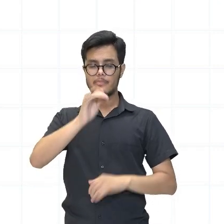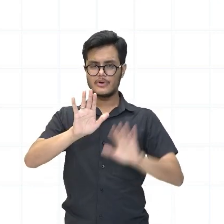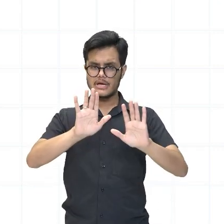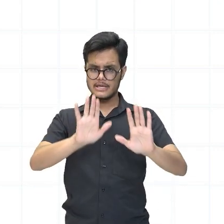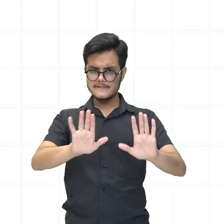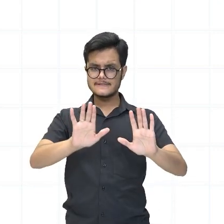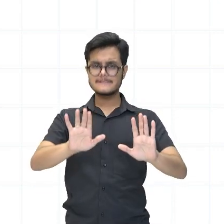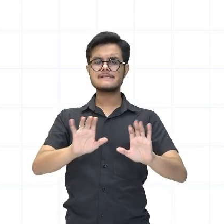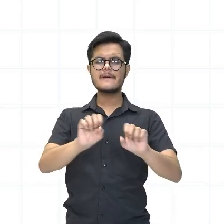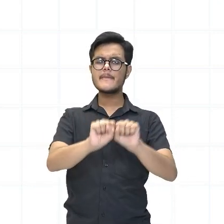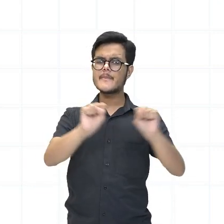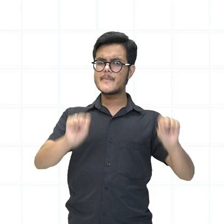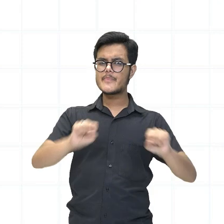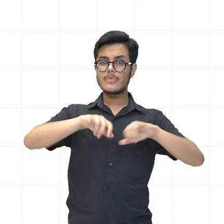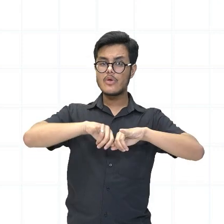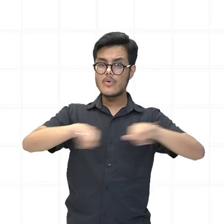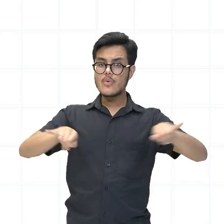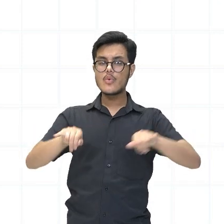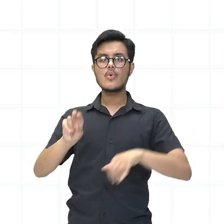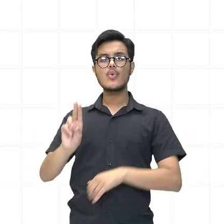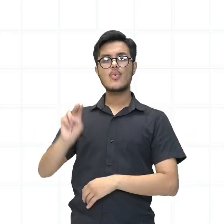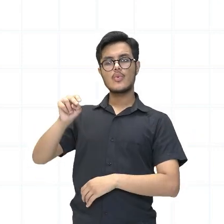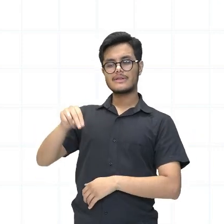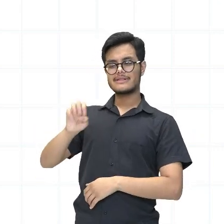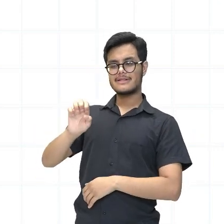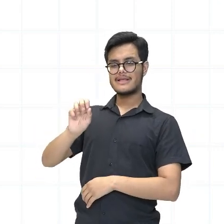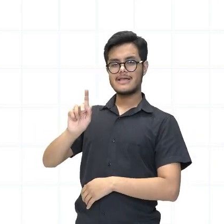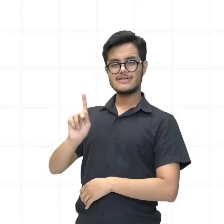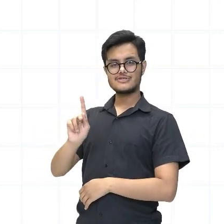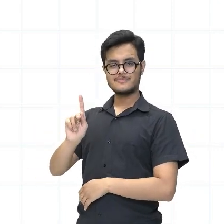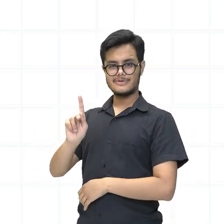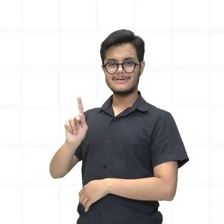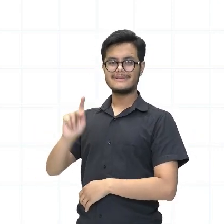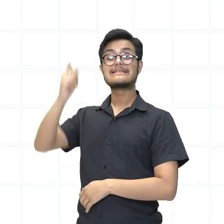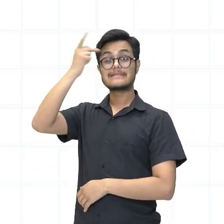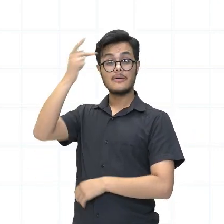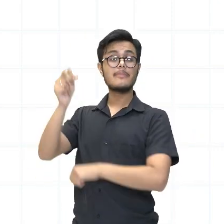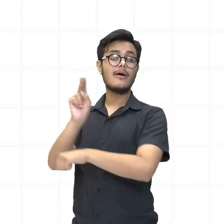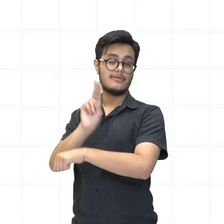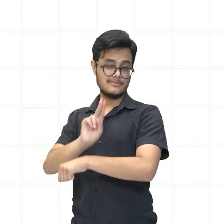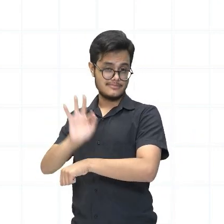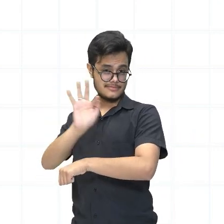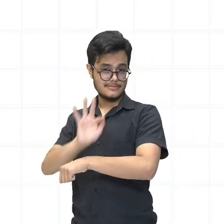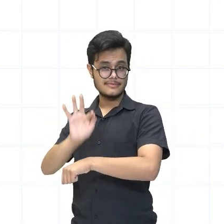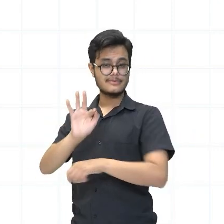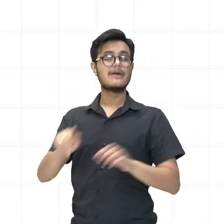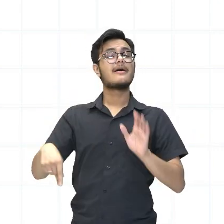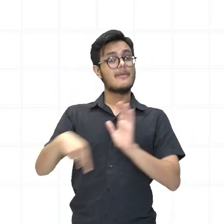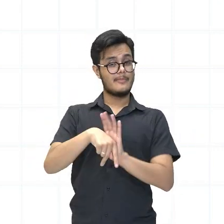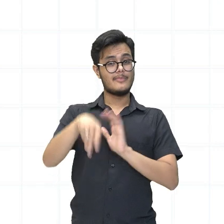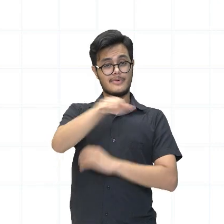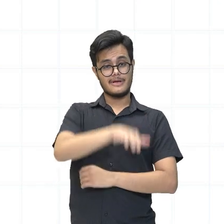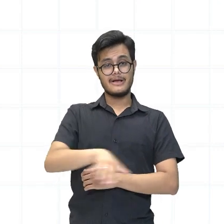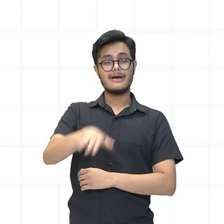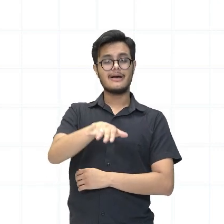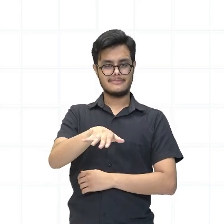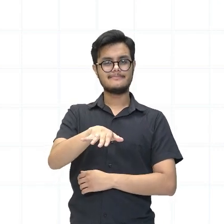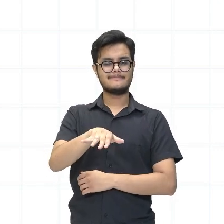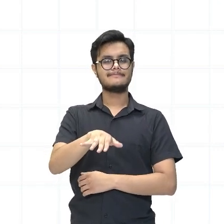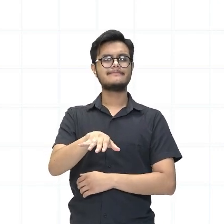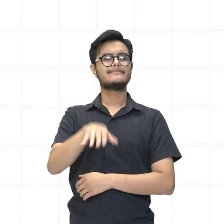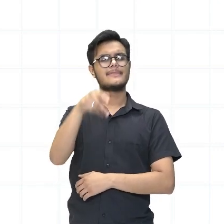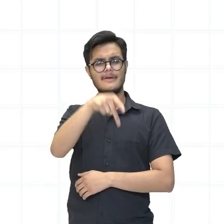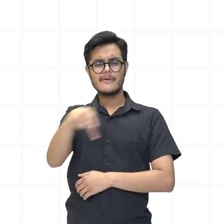de uma universidade pública. Então, perceba que nós temos aí uma reportagem que é voltada para a comunidade acadêmica, alunos,